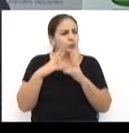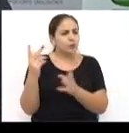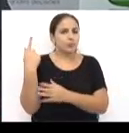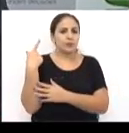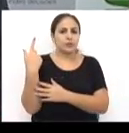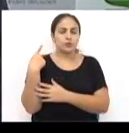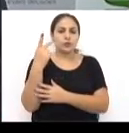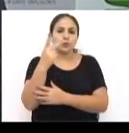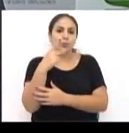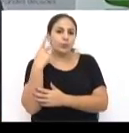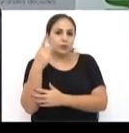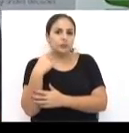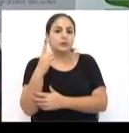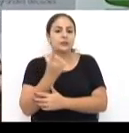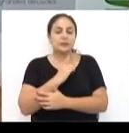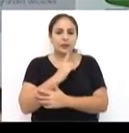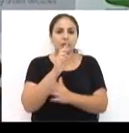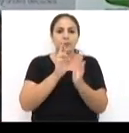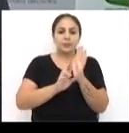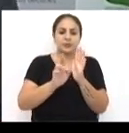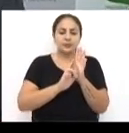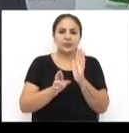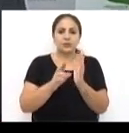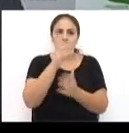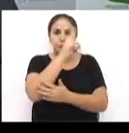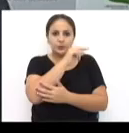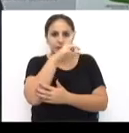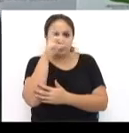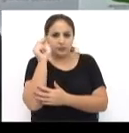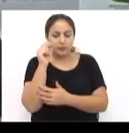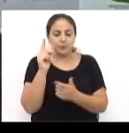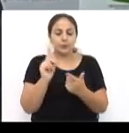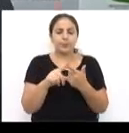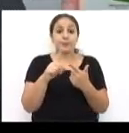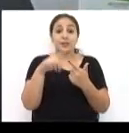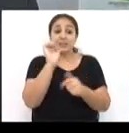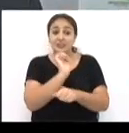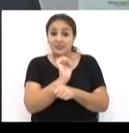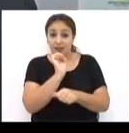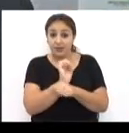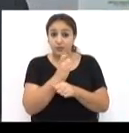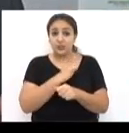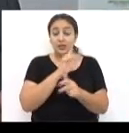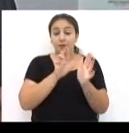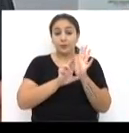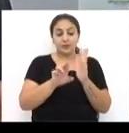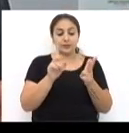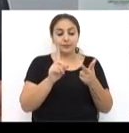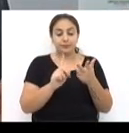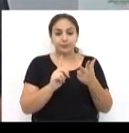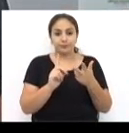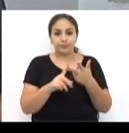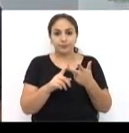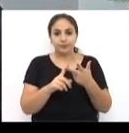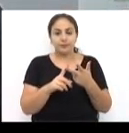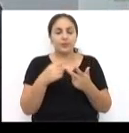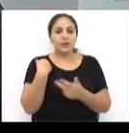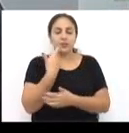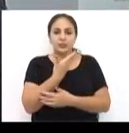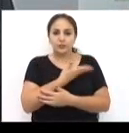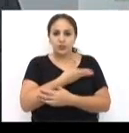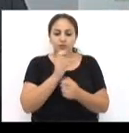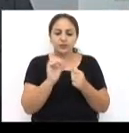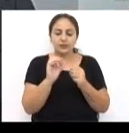político ele tem o seu representante a nível de município, a nível de estado, e temos que fazer com que a